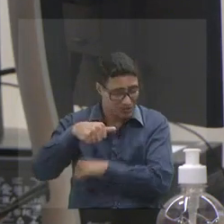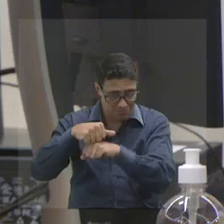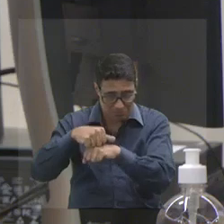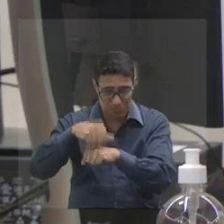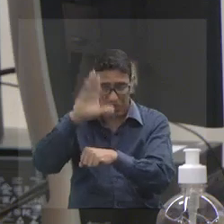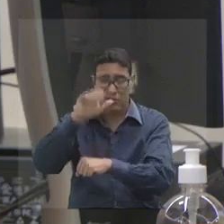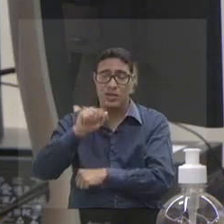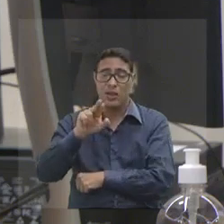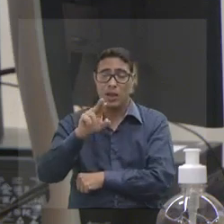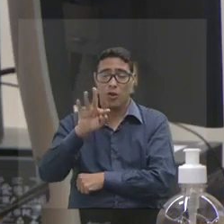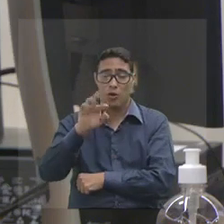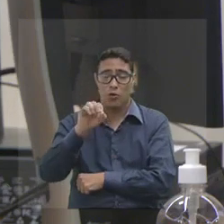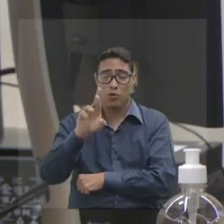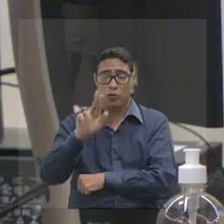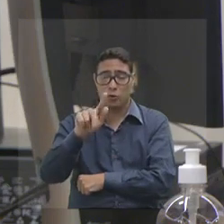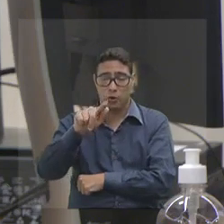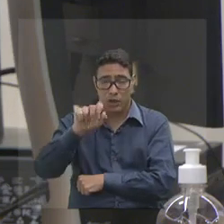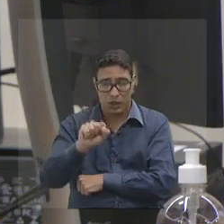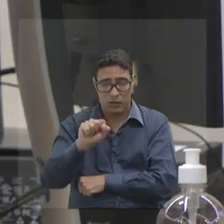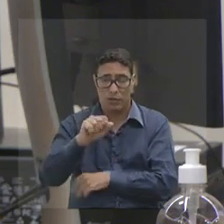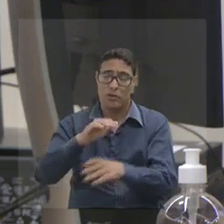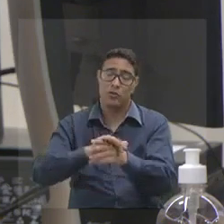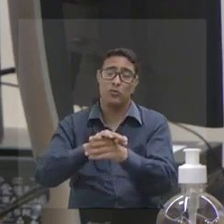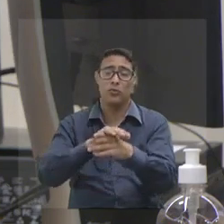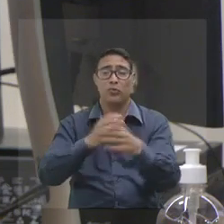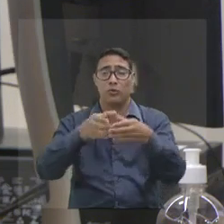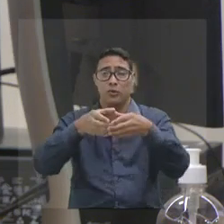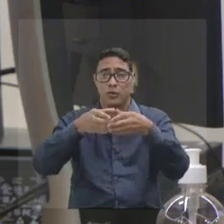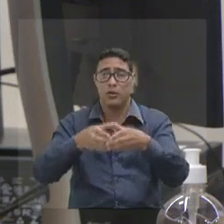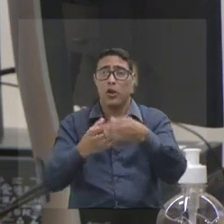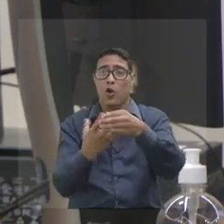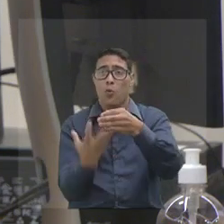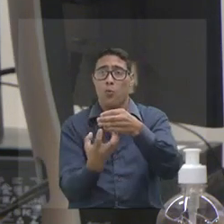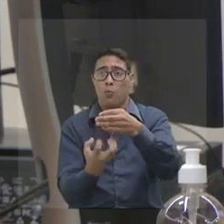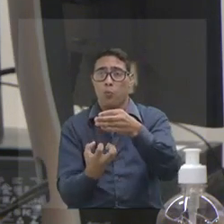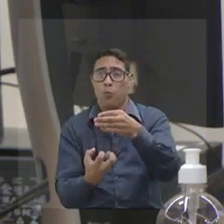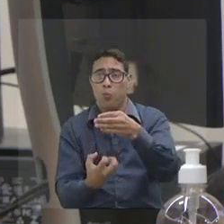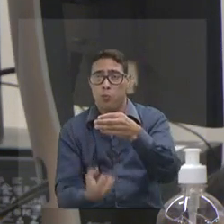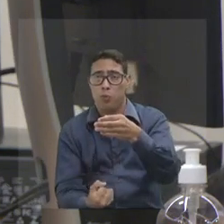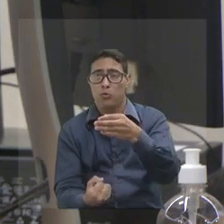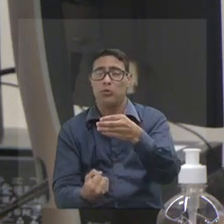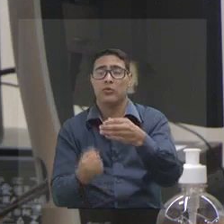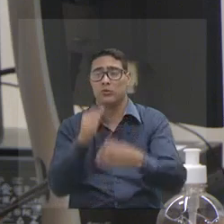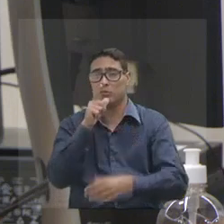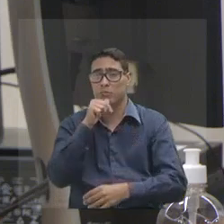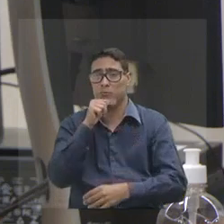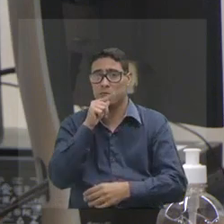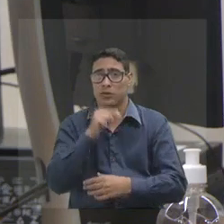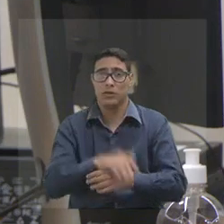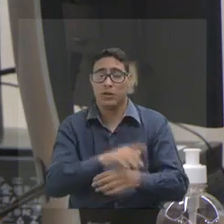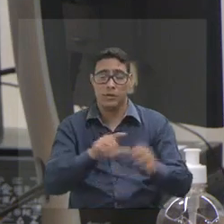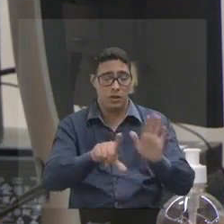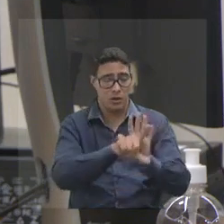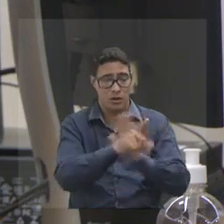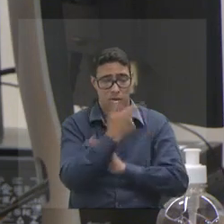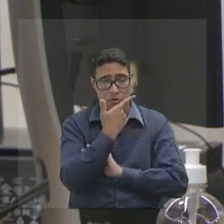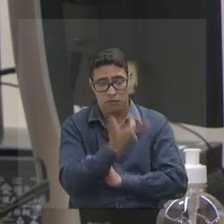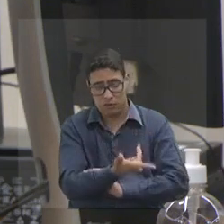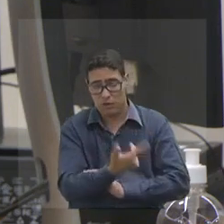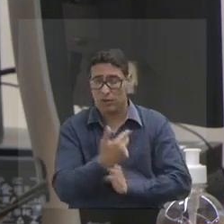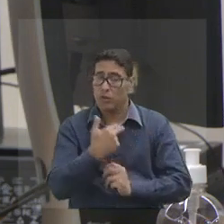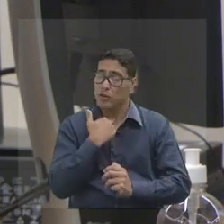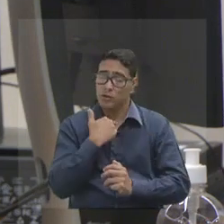autógrado dos poços artesianos né E nós sabemos que por um lado a lei garante a não penalização pelas